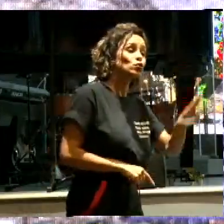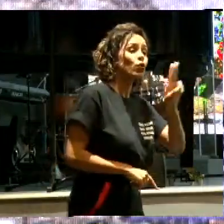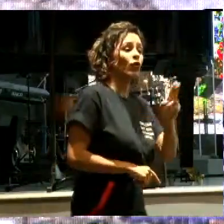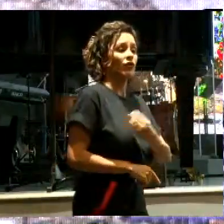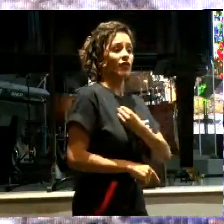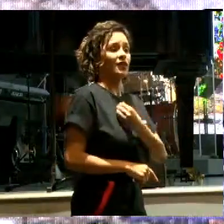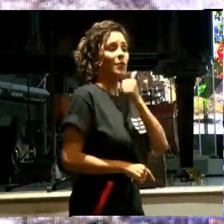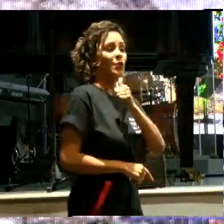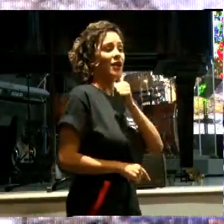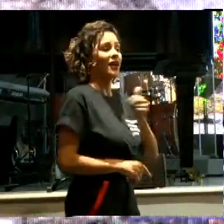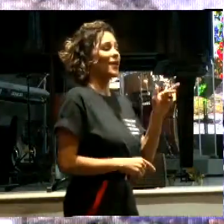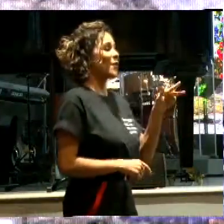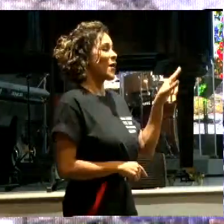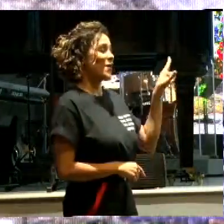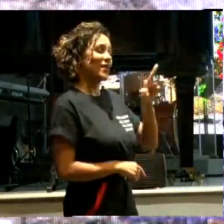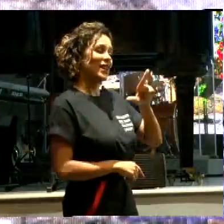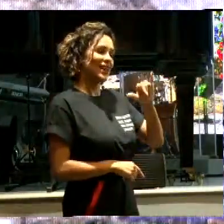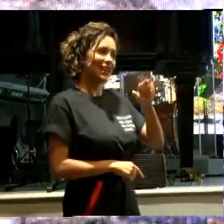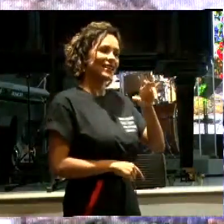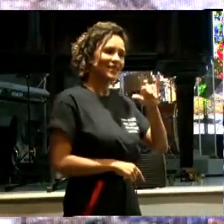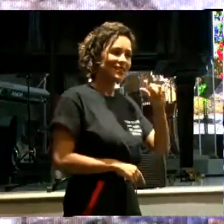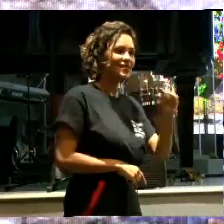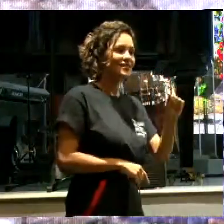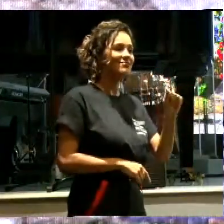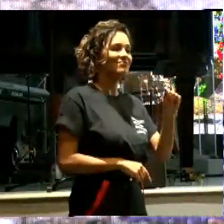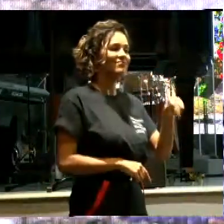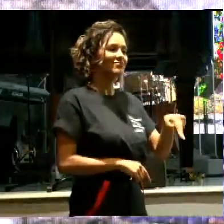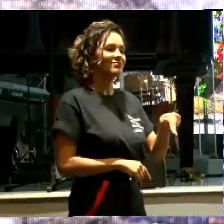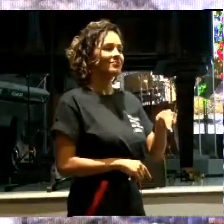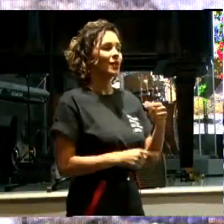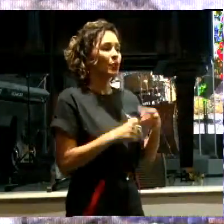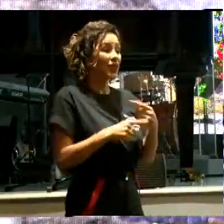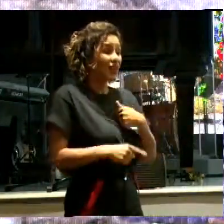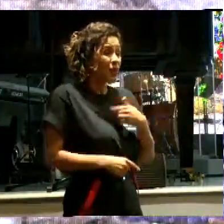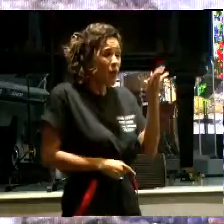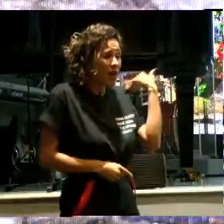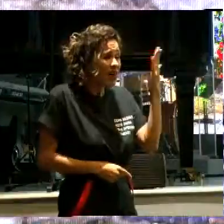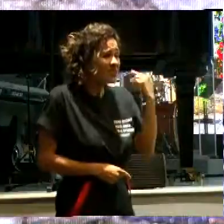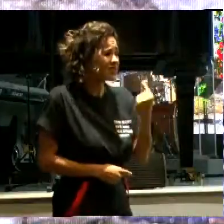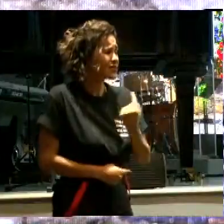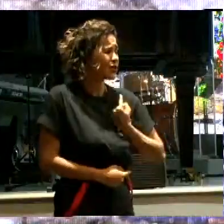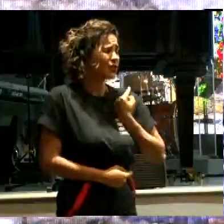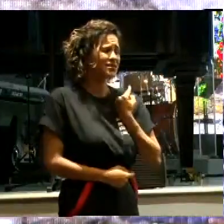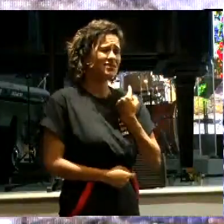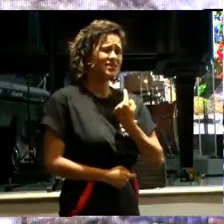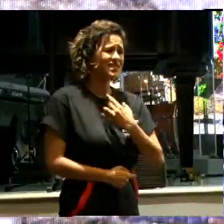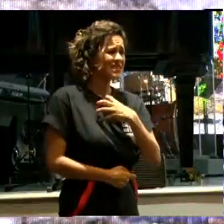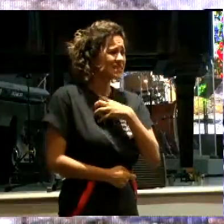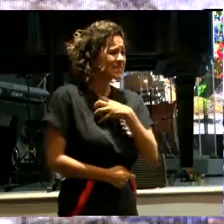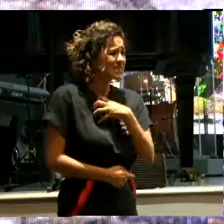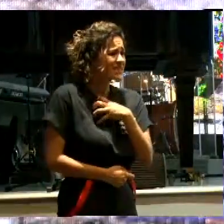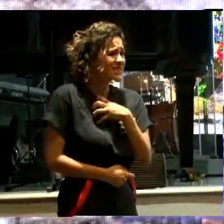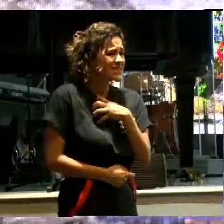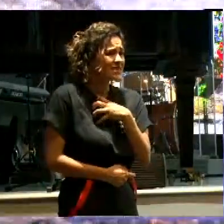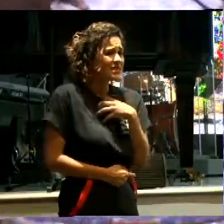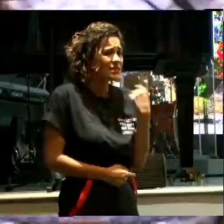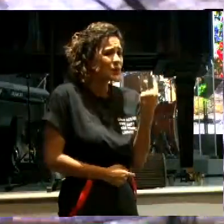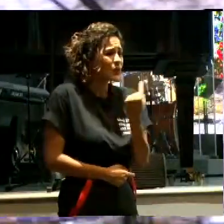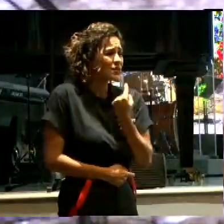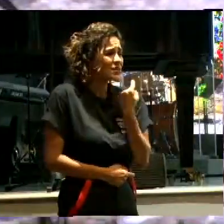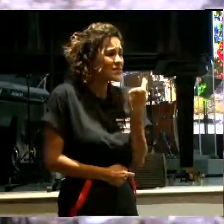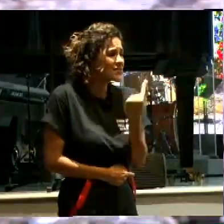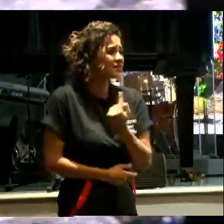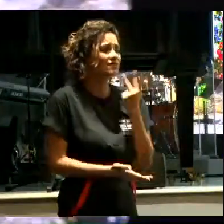conversar. Sabe por quê? Porque eu era só. Eu me sentia só e eu achava que aquilo